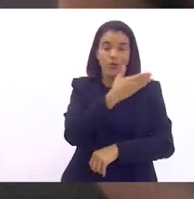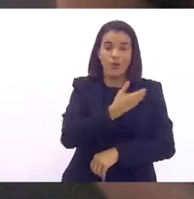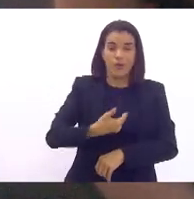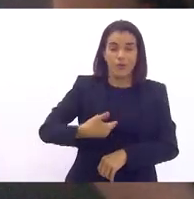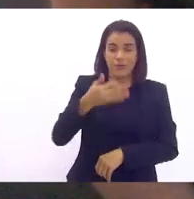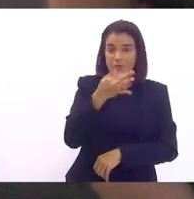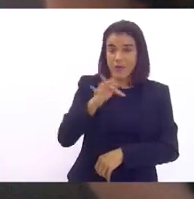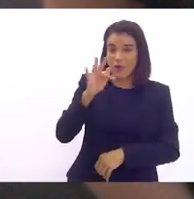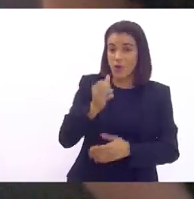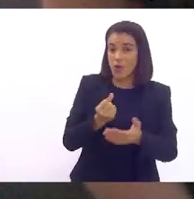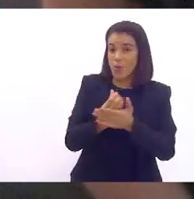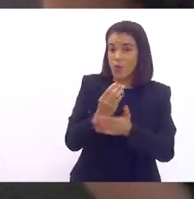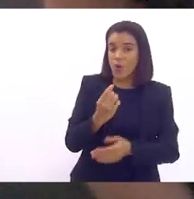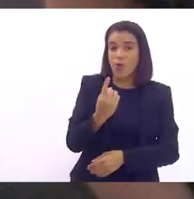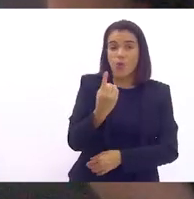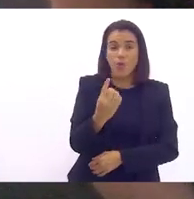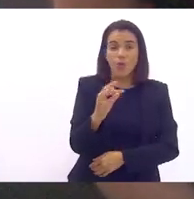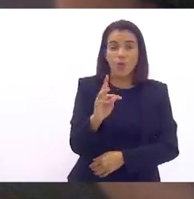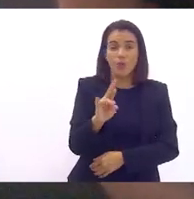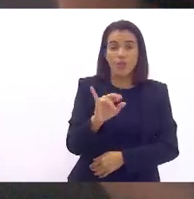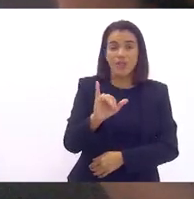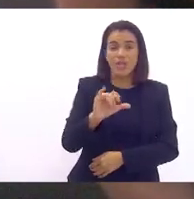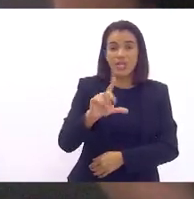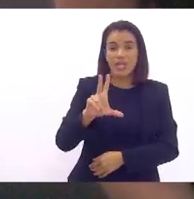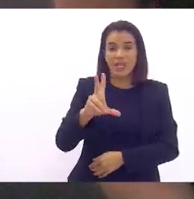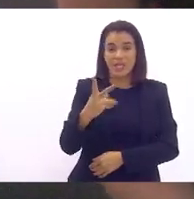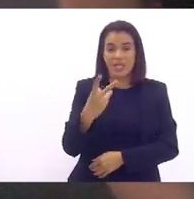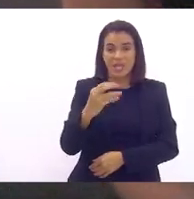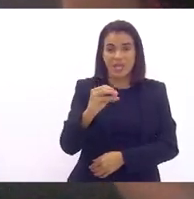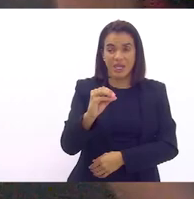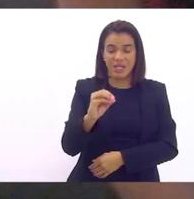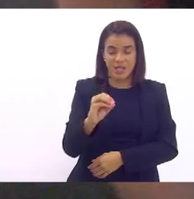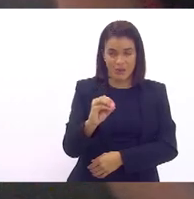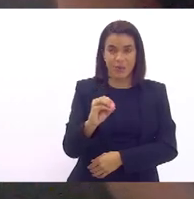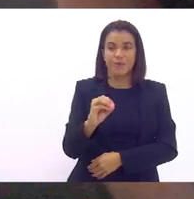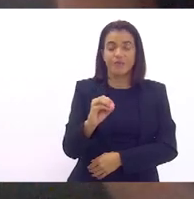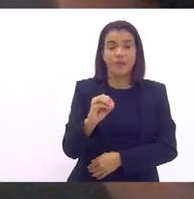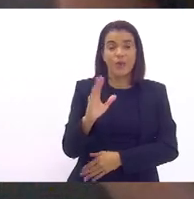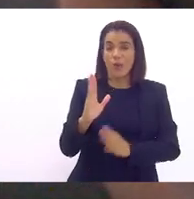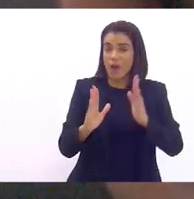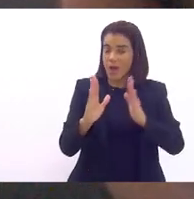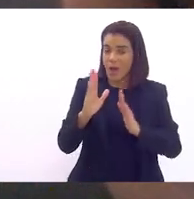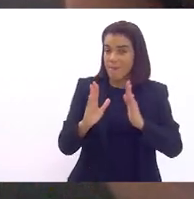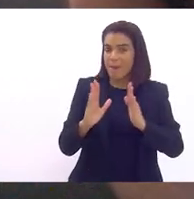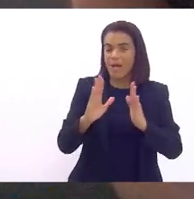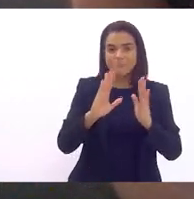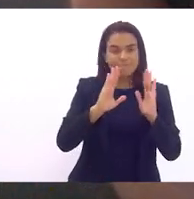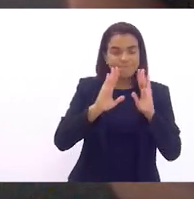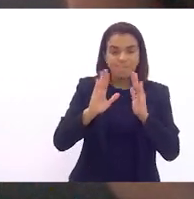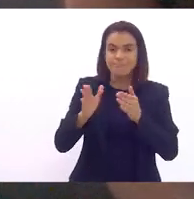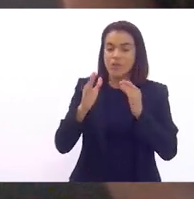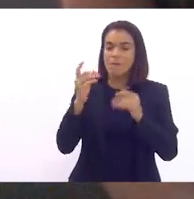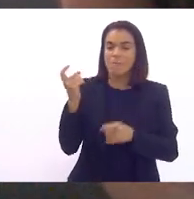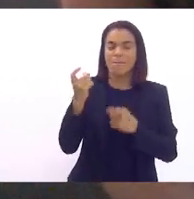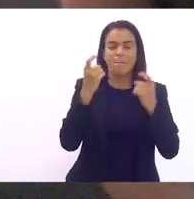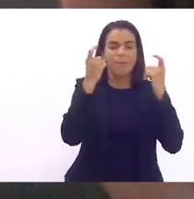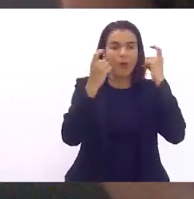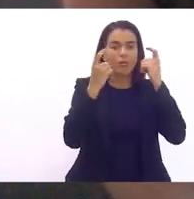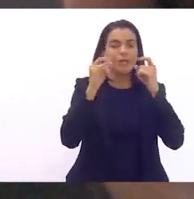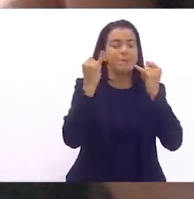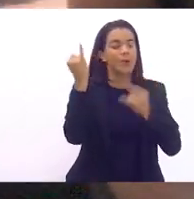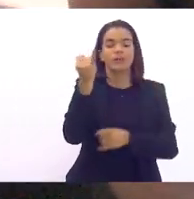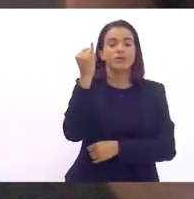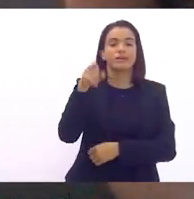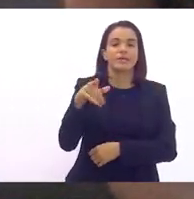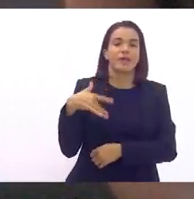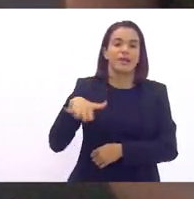compraram no Brasil 1 trilhão 40 bilhões de reais uma parte significativa disso é saúde então a gente chama atenção